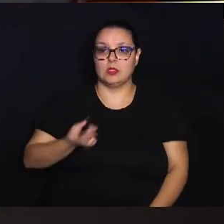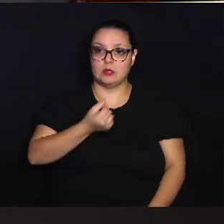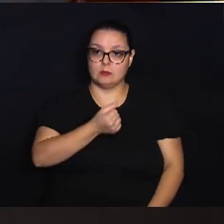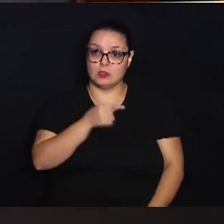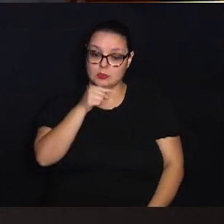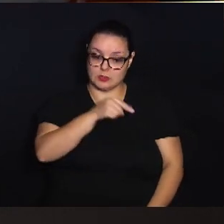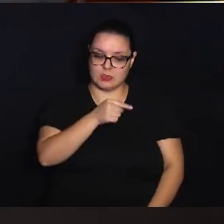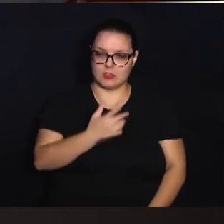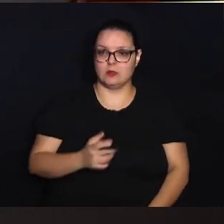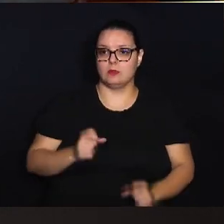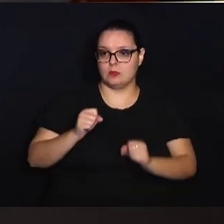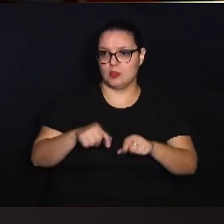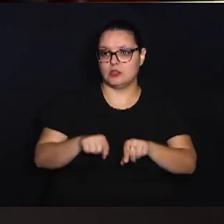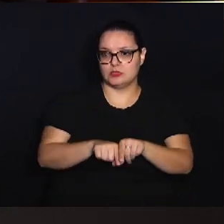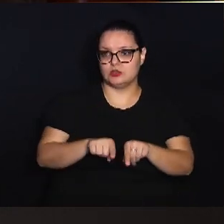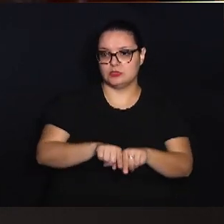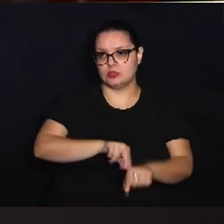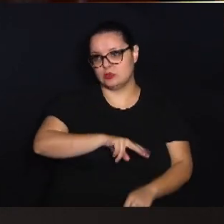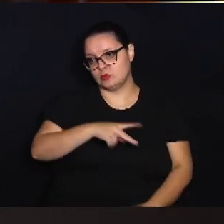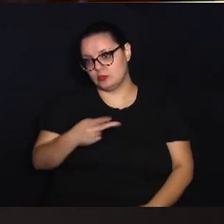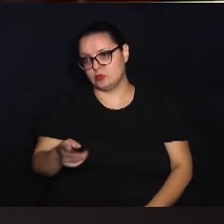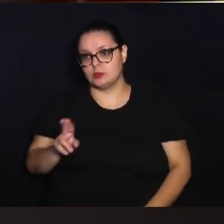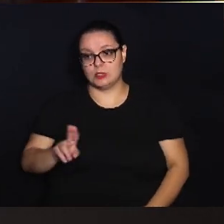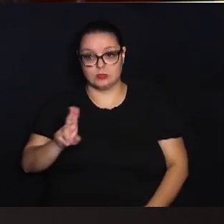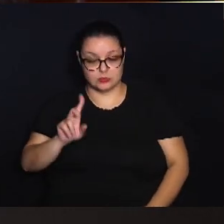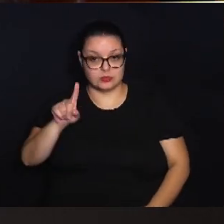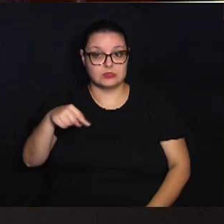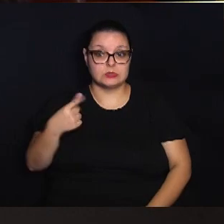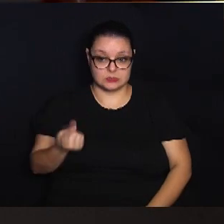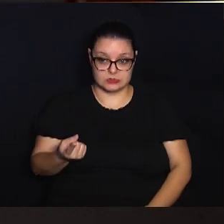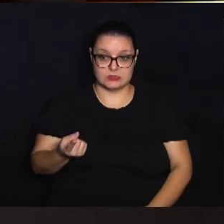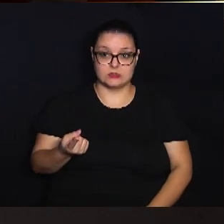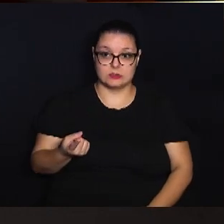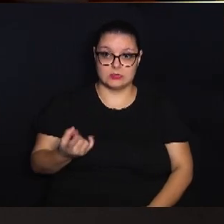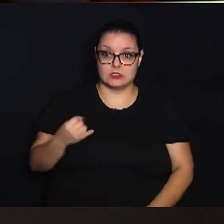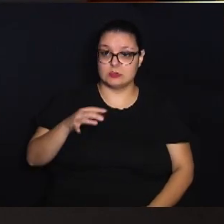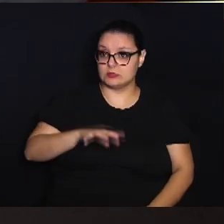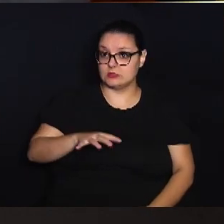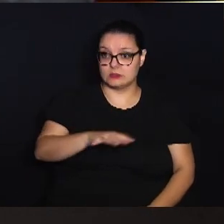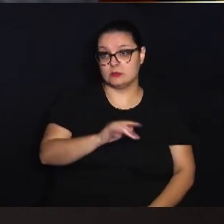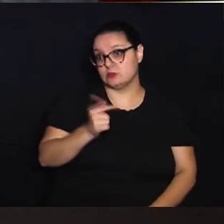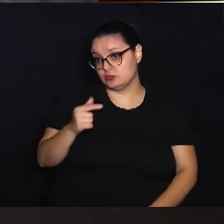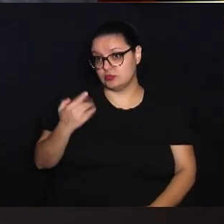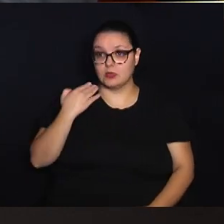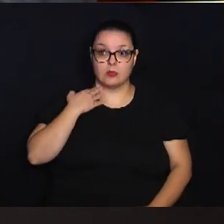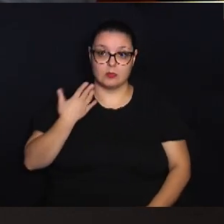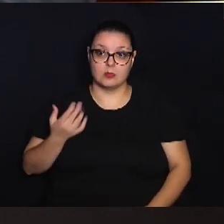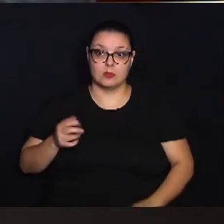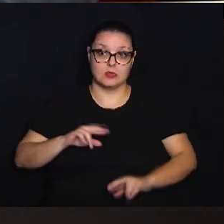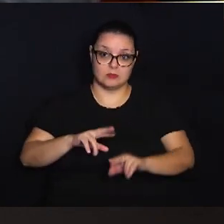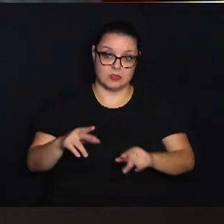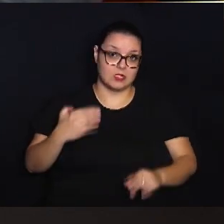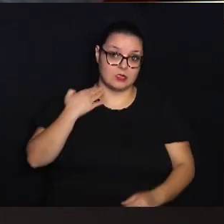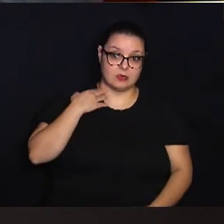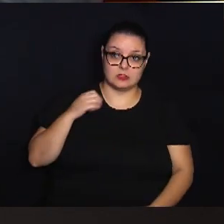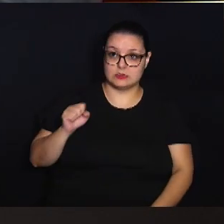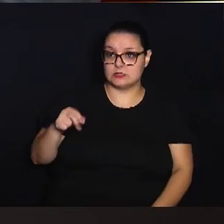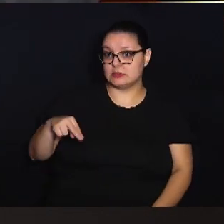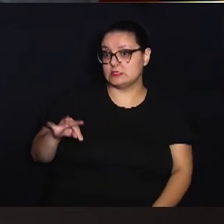pegou o dinheiro lá. Você pode, inclusive, transferir para uso posterior se na região não tiver seu banco, né? Tem muitos